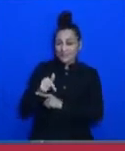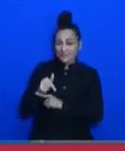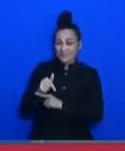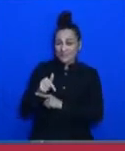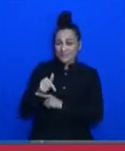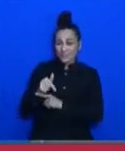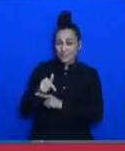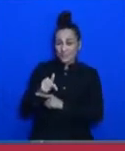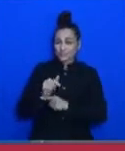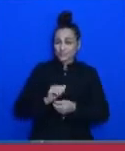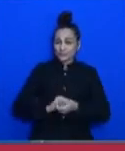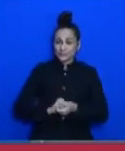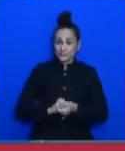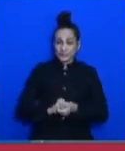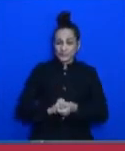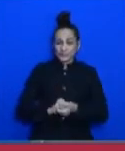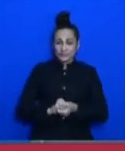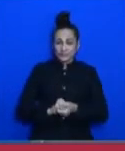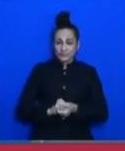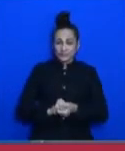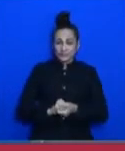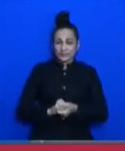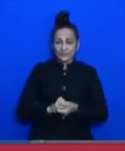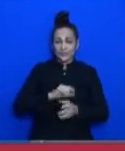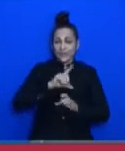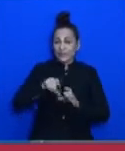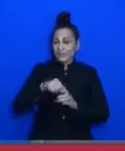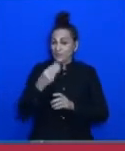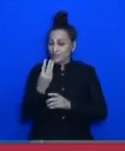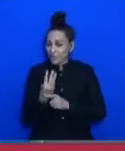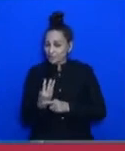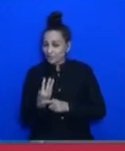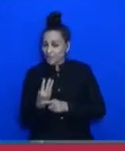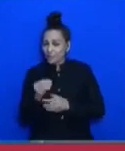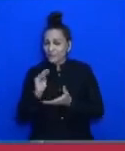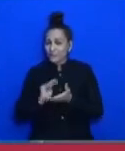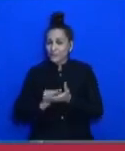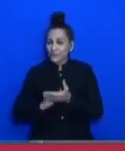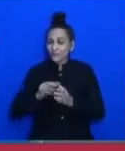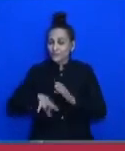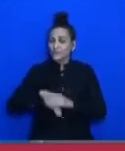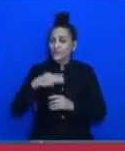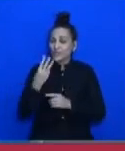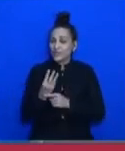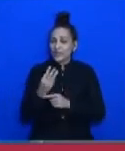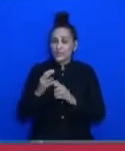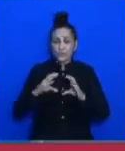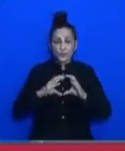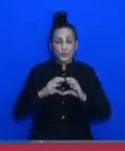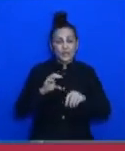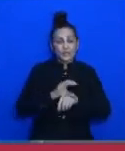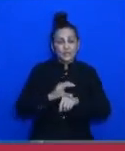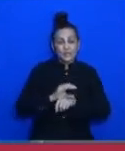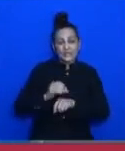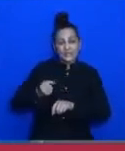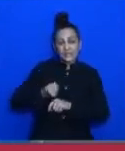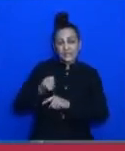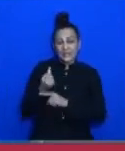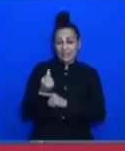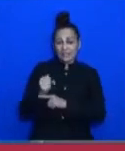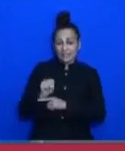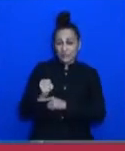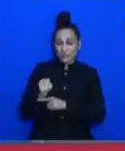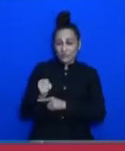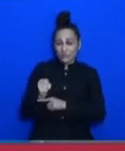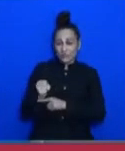Preta, 17. Foram sorteados 3 números, faltam 3. Bola cinza, número 18.